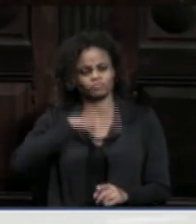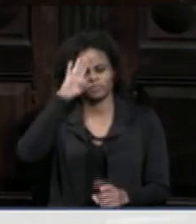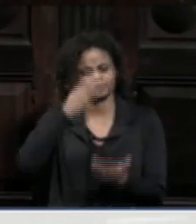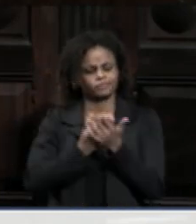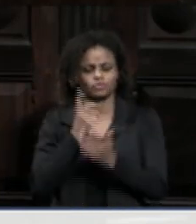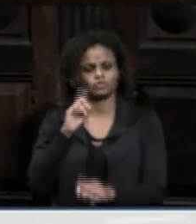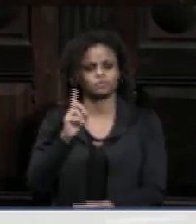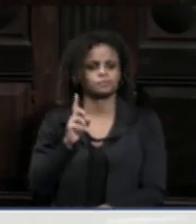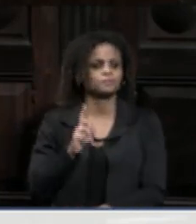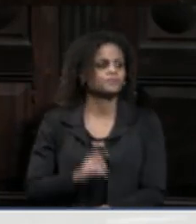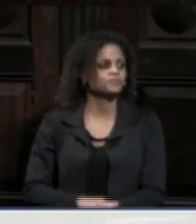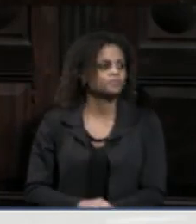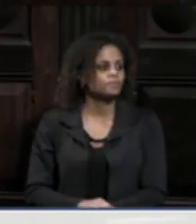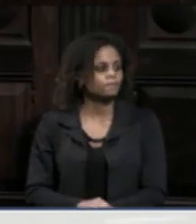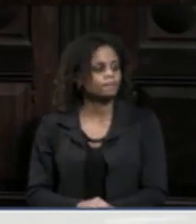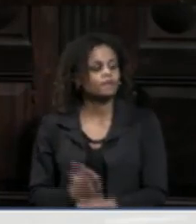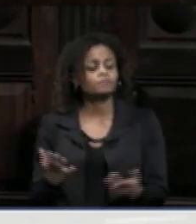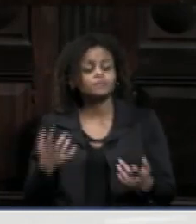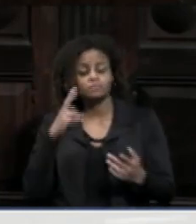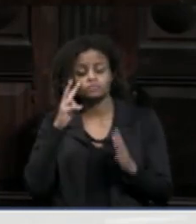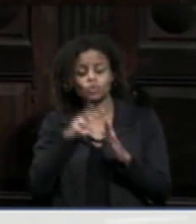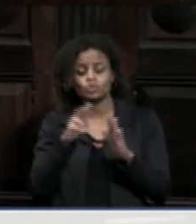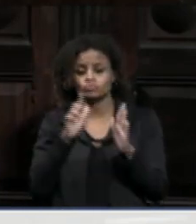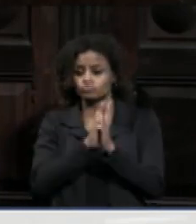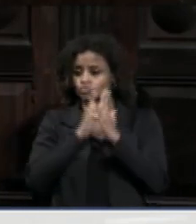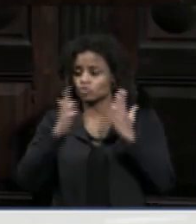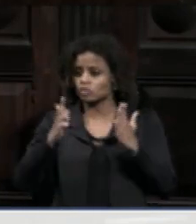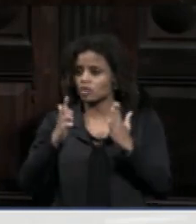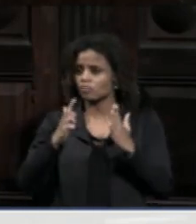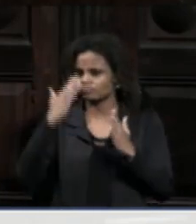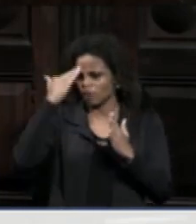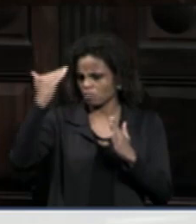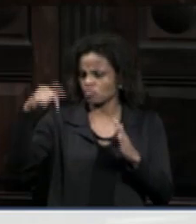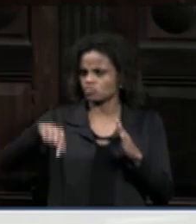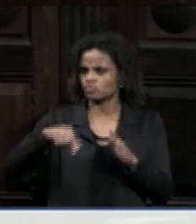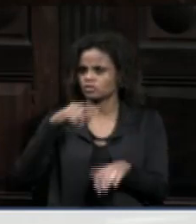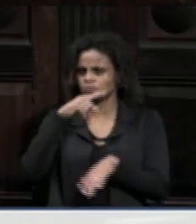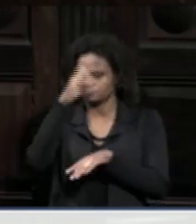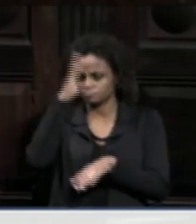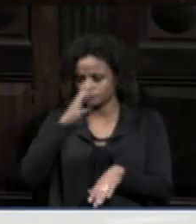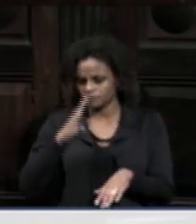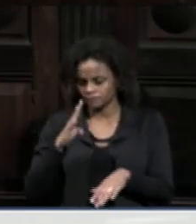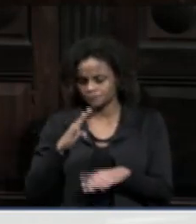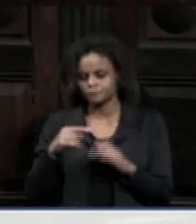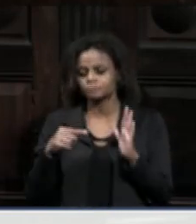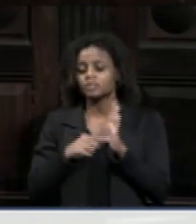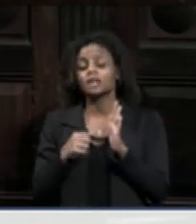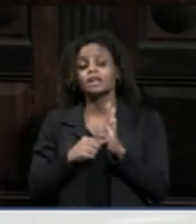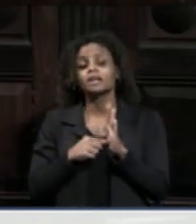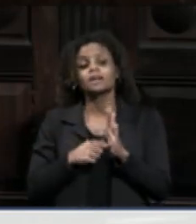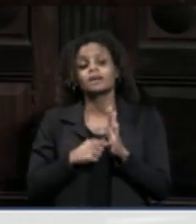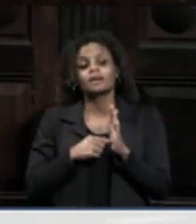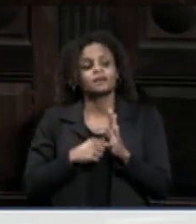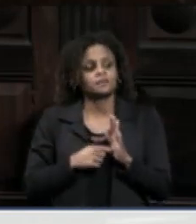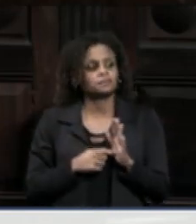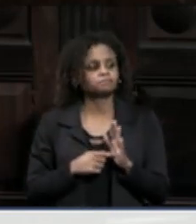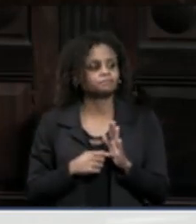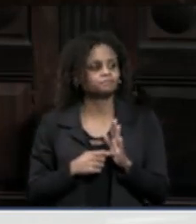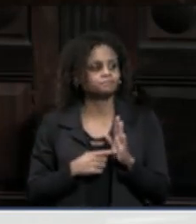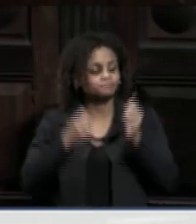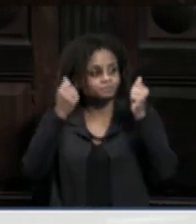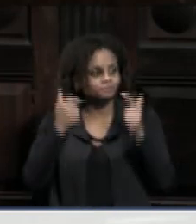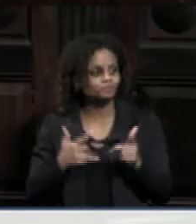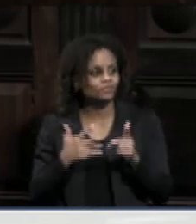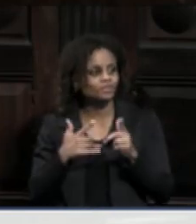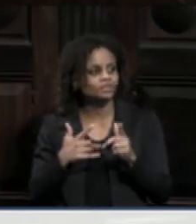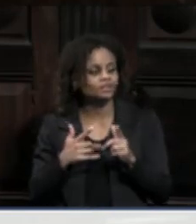grande circulação do país que o reajuste, a reposição